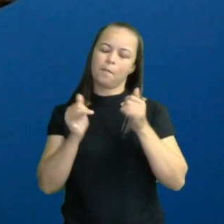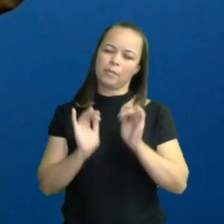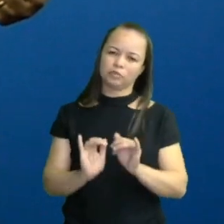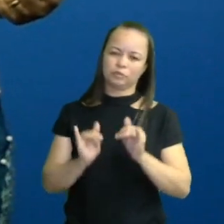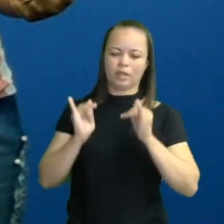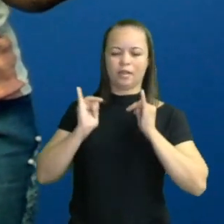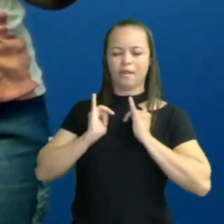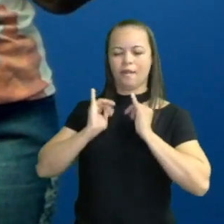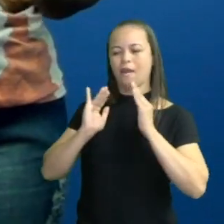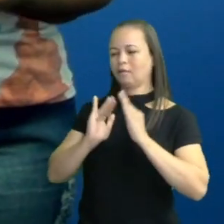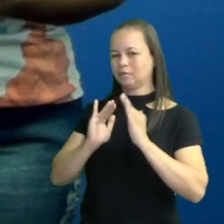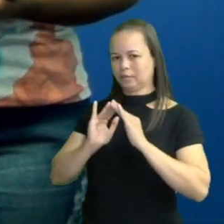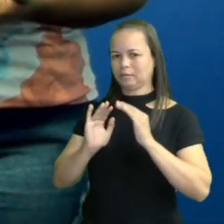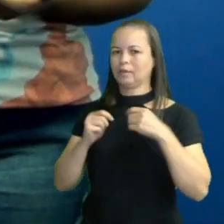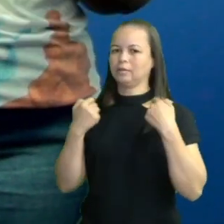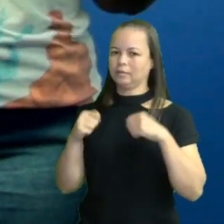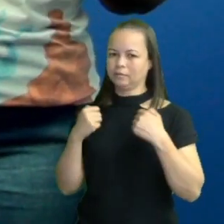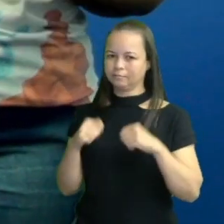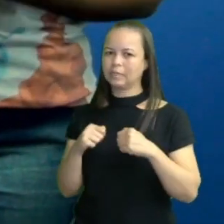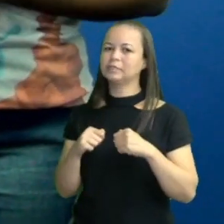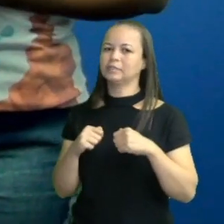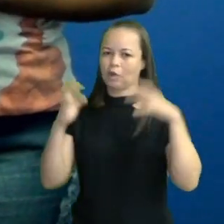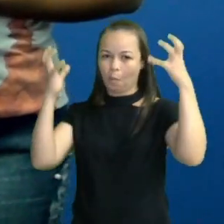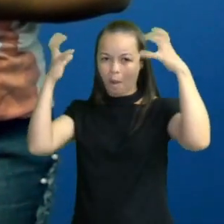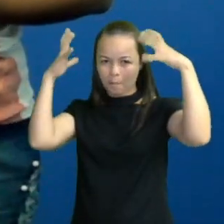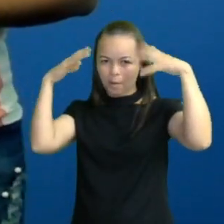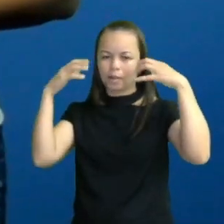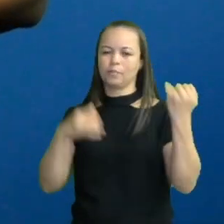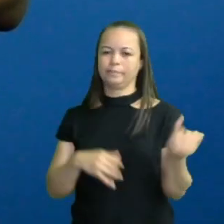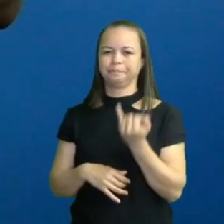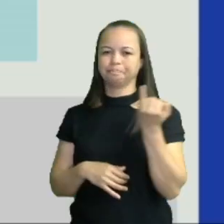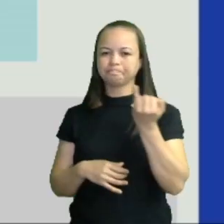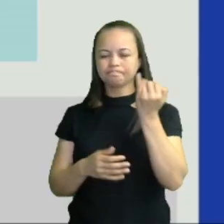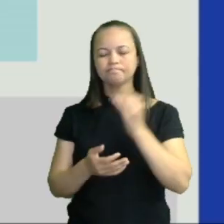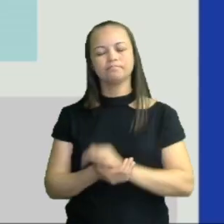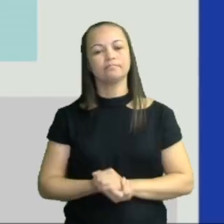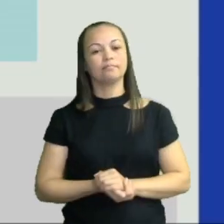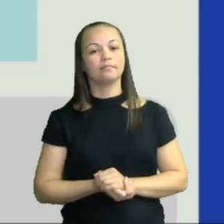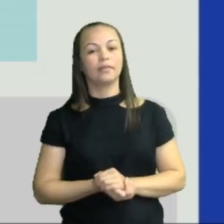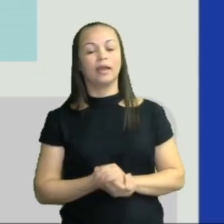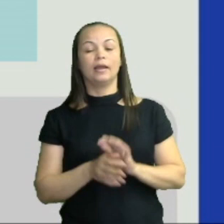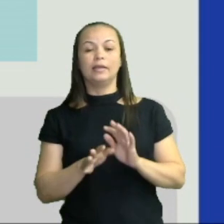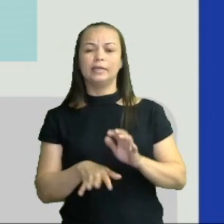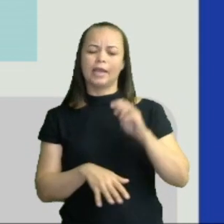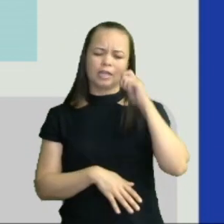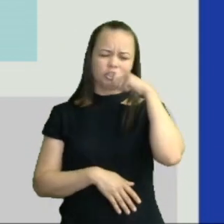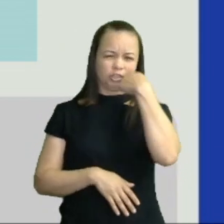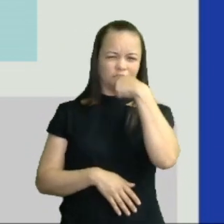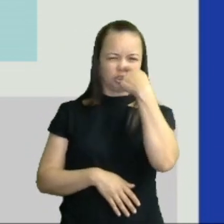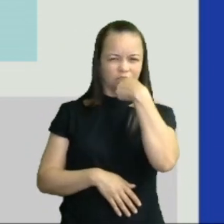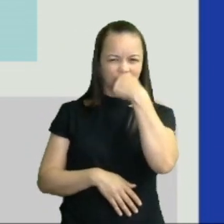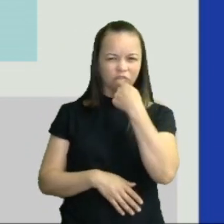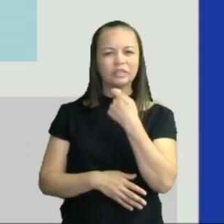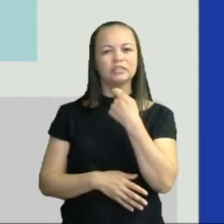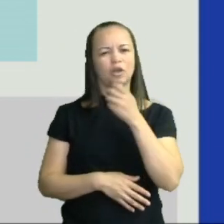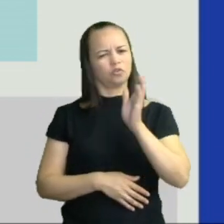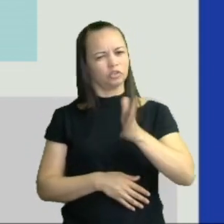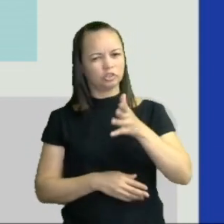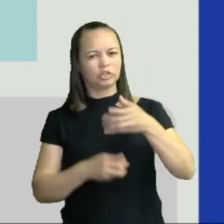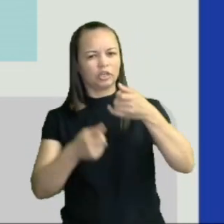nada, ok? Muito importante. E a escovação? É outra coisa que já falamos aqui em outras aulas,